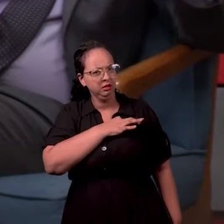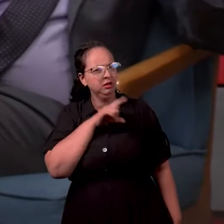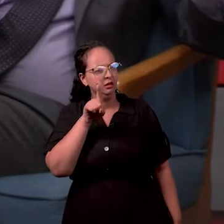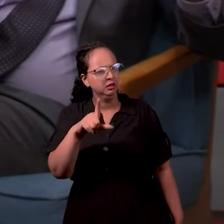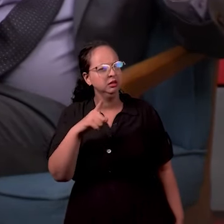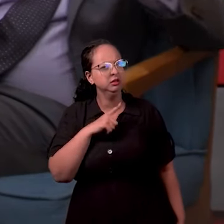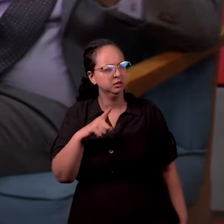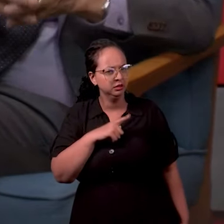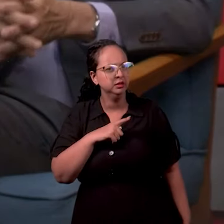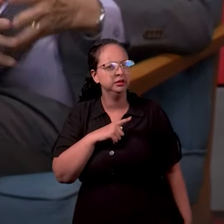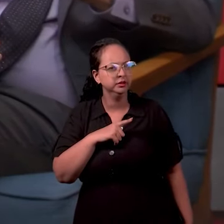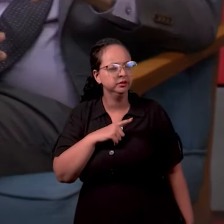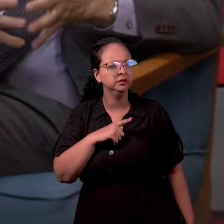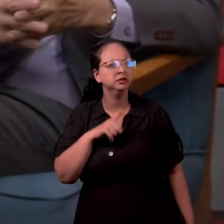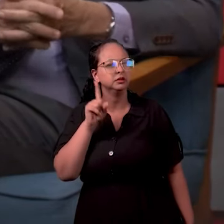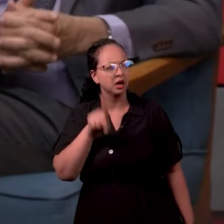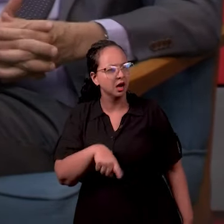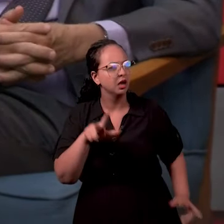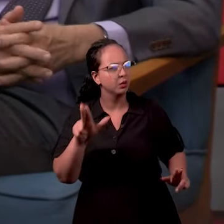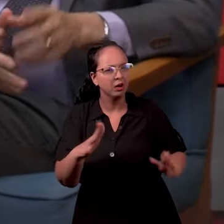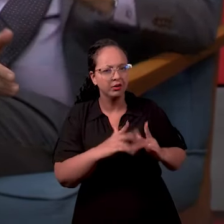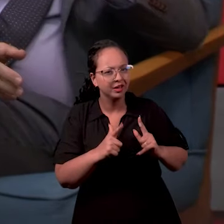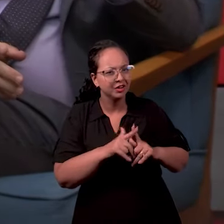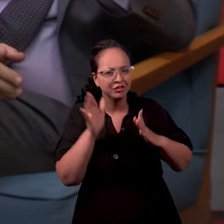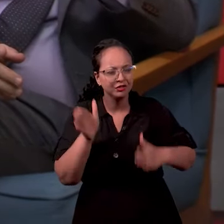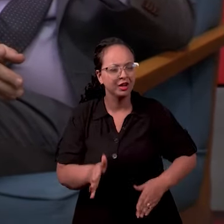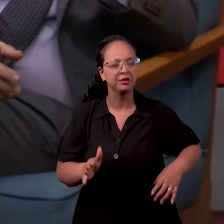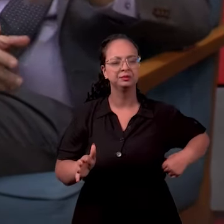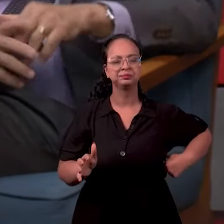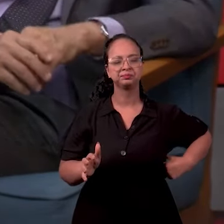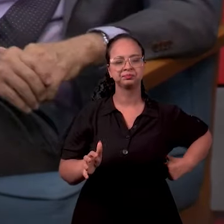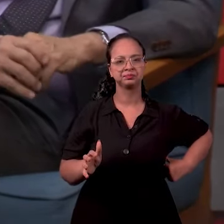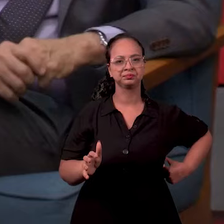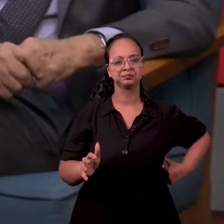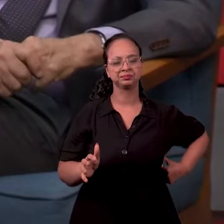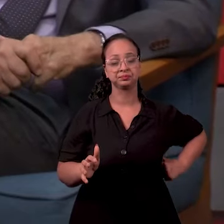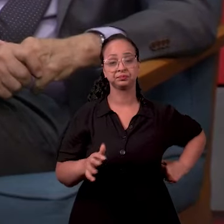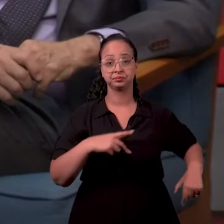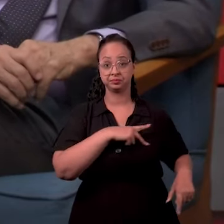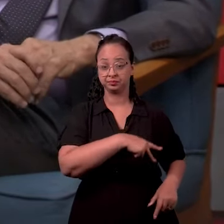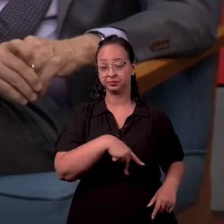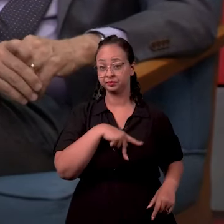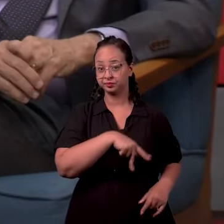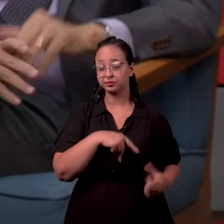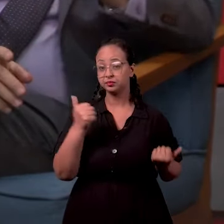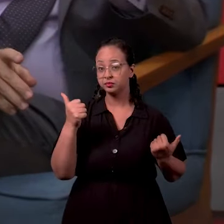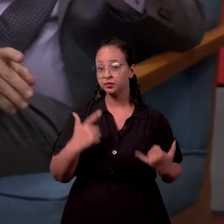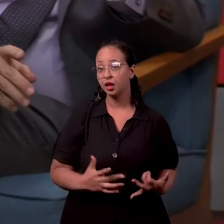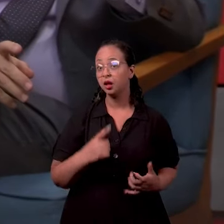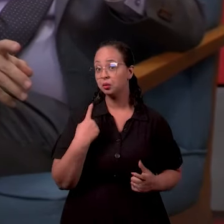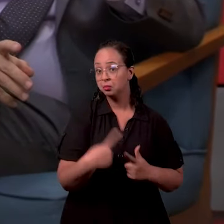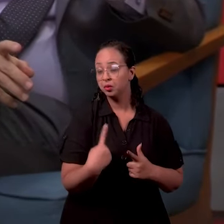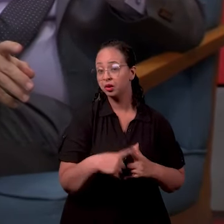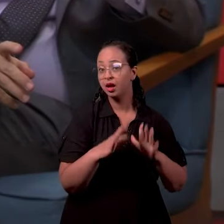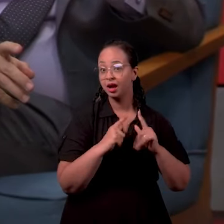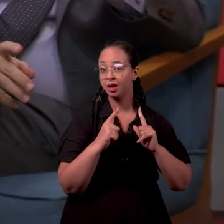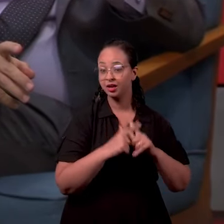espirituais, você está ouvindo a voz do Espírito Santo, você é a igreja. Então, Paulo diz o seguinte, a igreja é